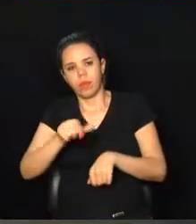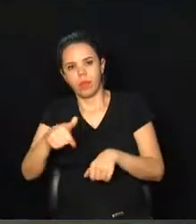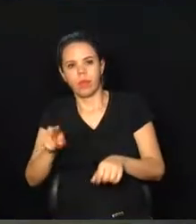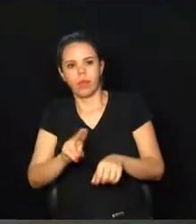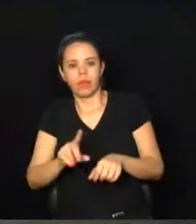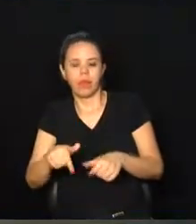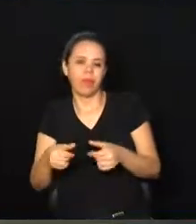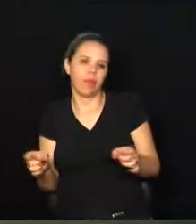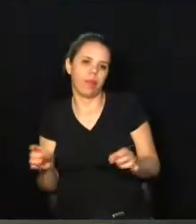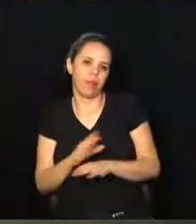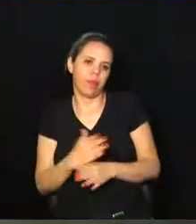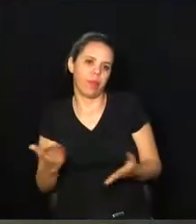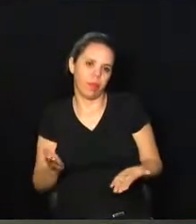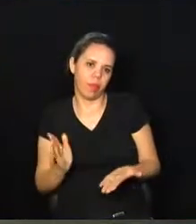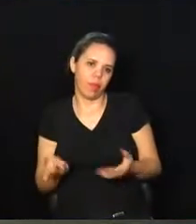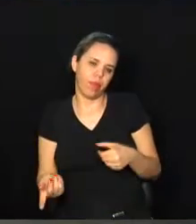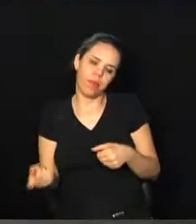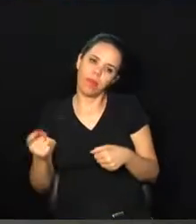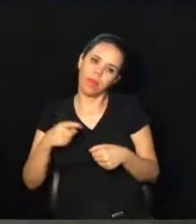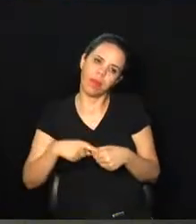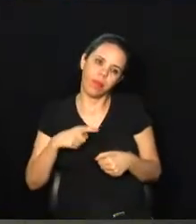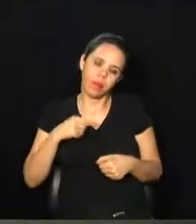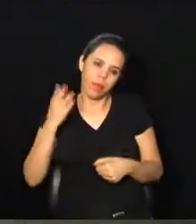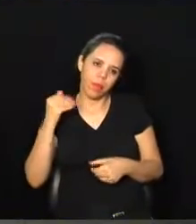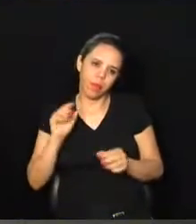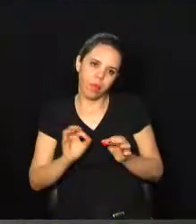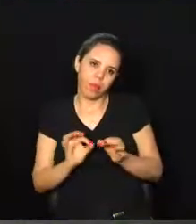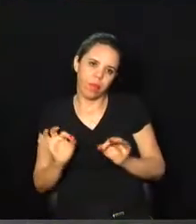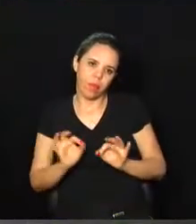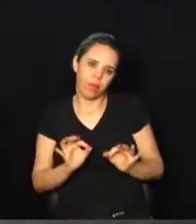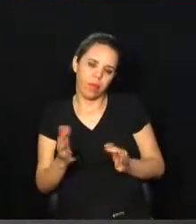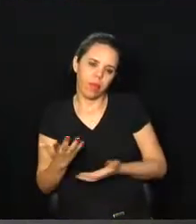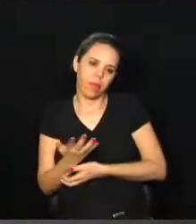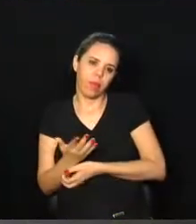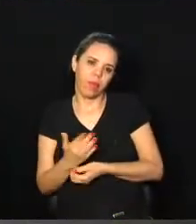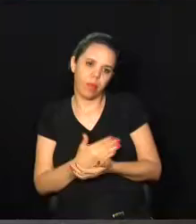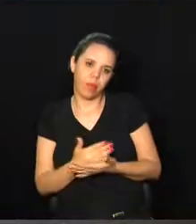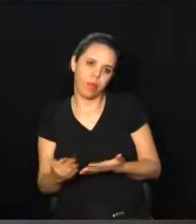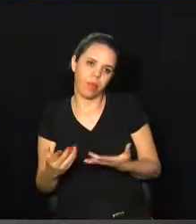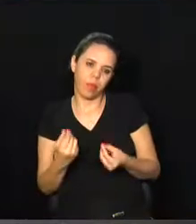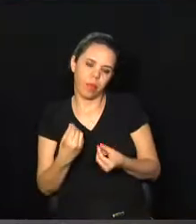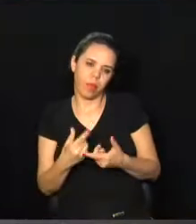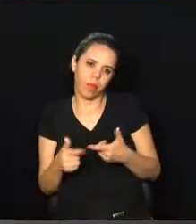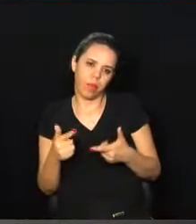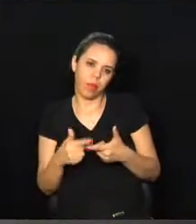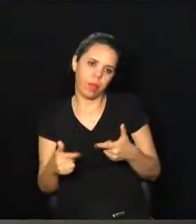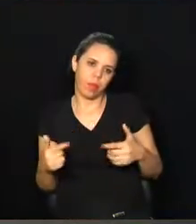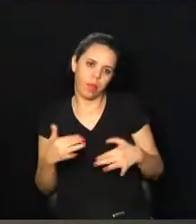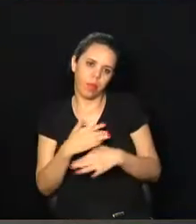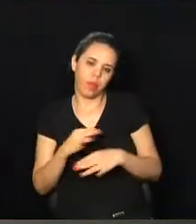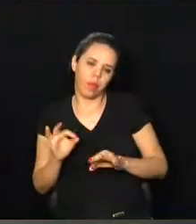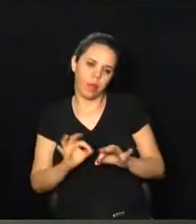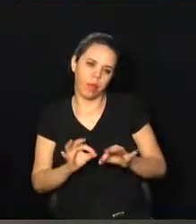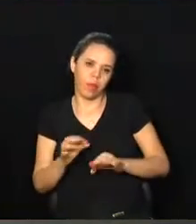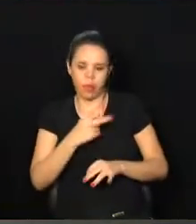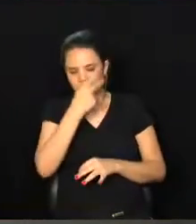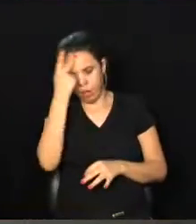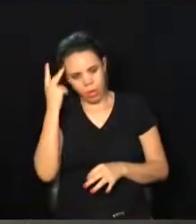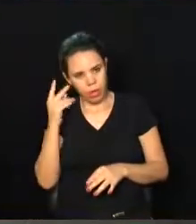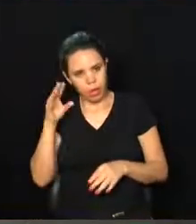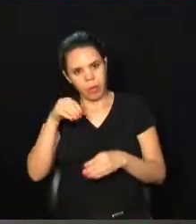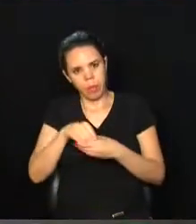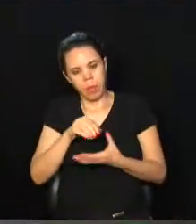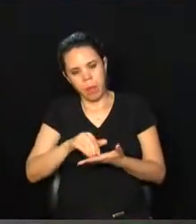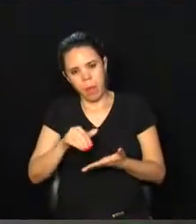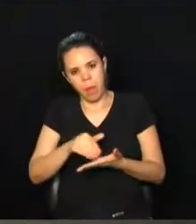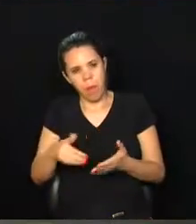depois. Hoje já voltou, a gente já tem que fazer. Começou a dar um monte de problema do urbanismo. O próprio pessoal lá de dentro falou,